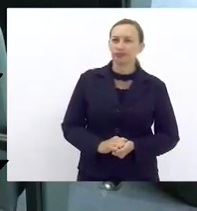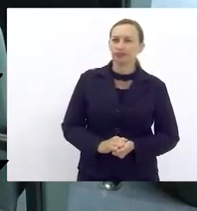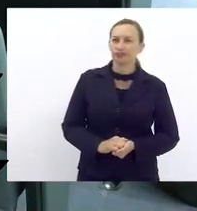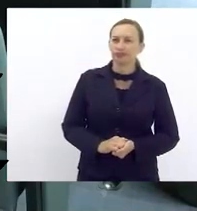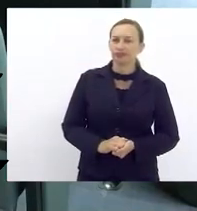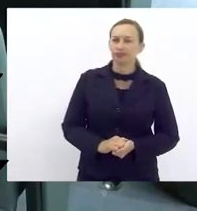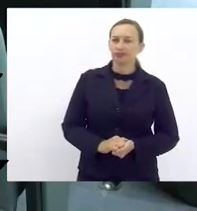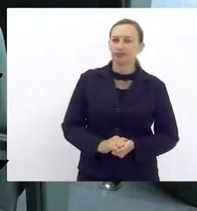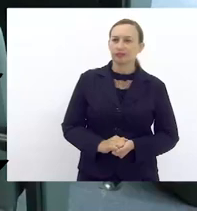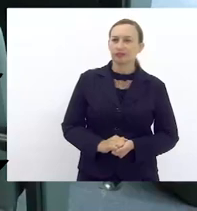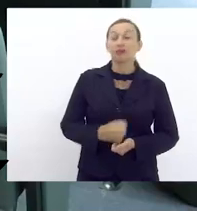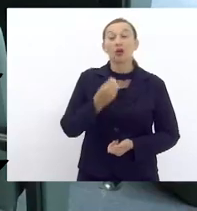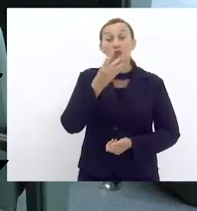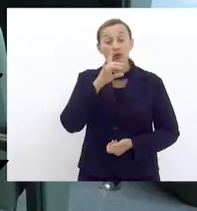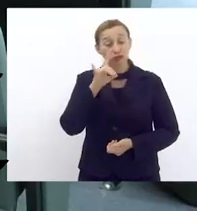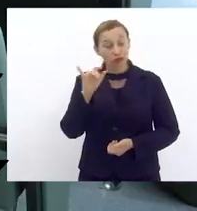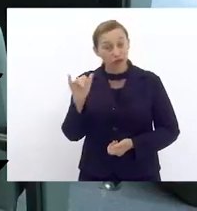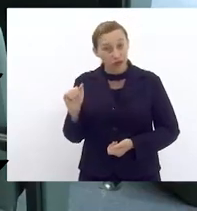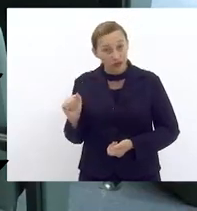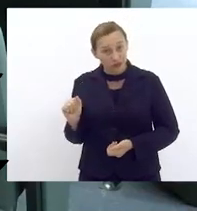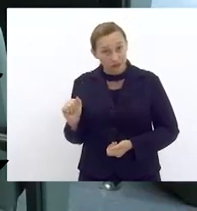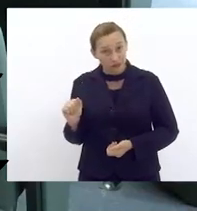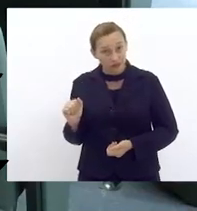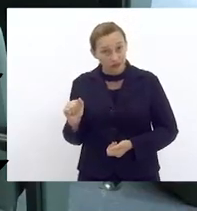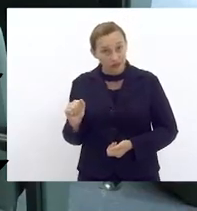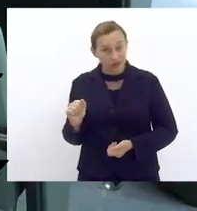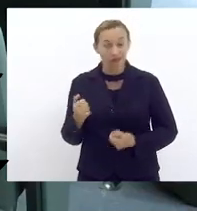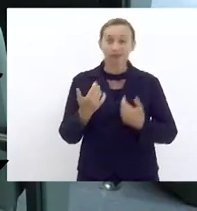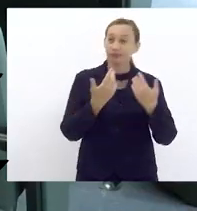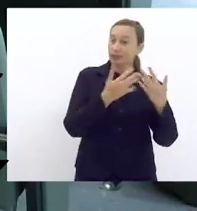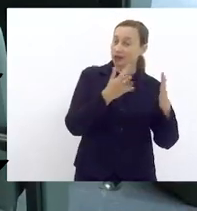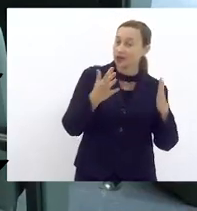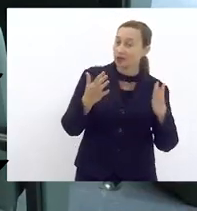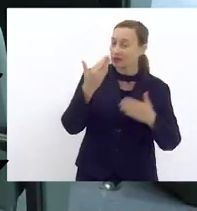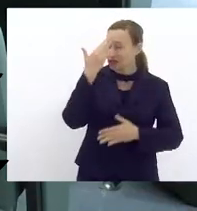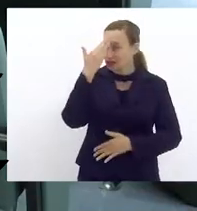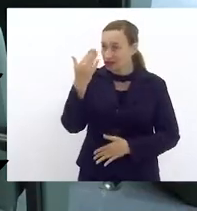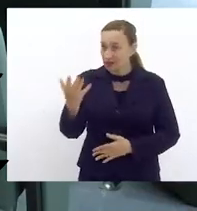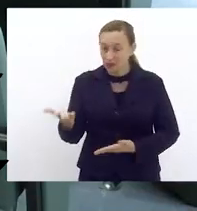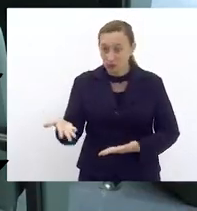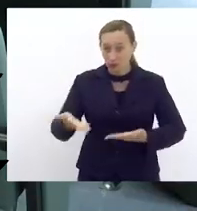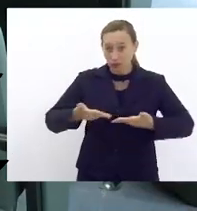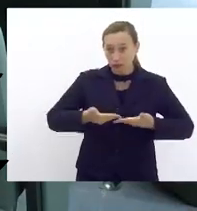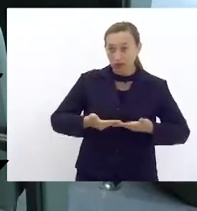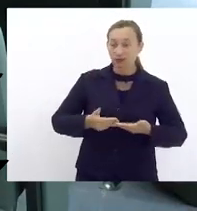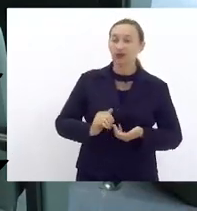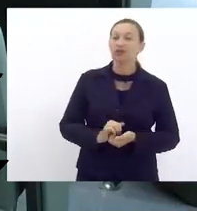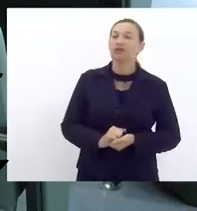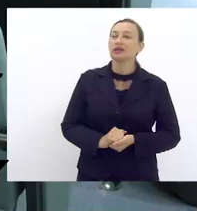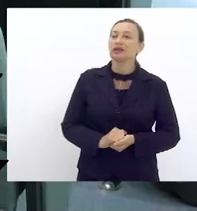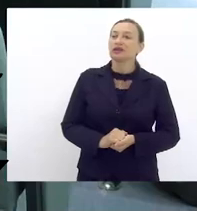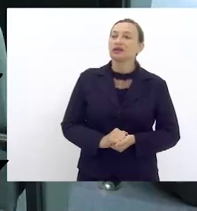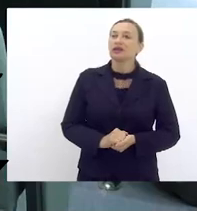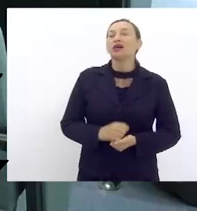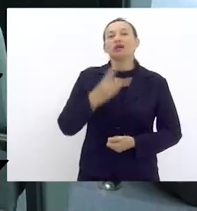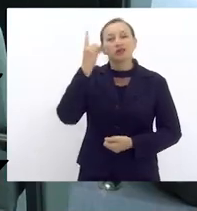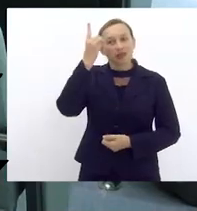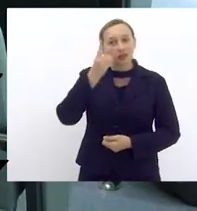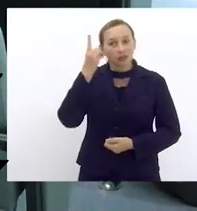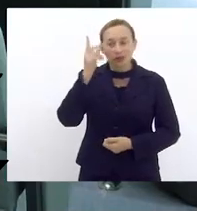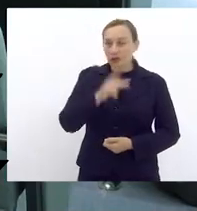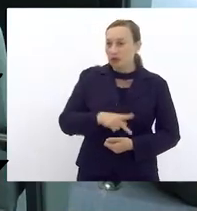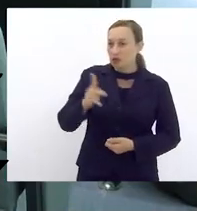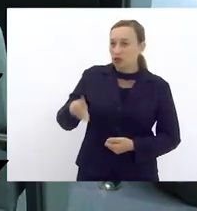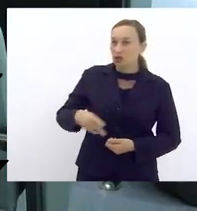Bom dia cumprimenta aí e Agradeço ao convite do nosso Deputado Professor